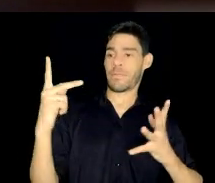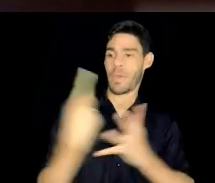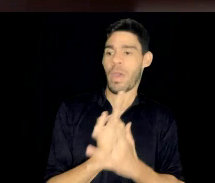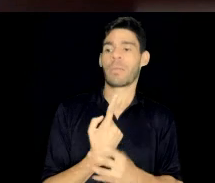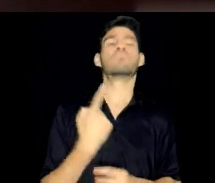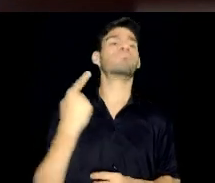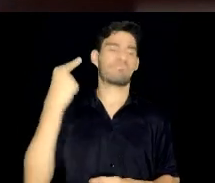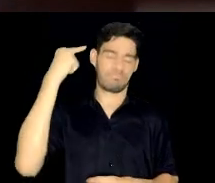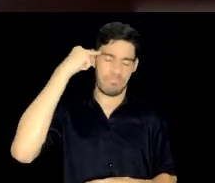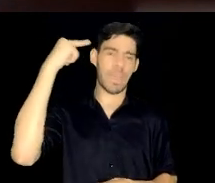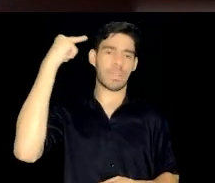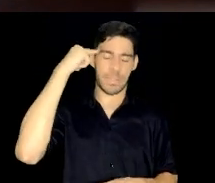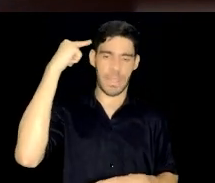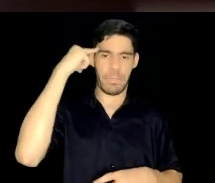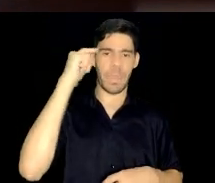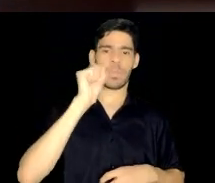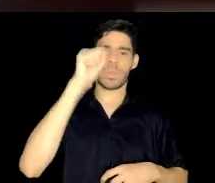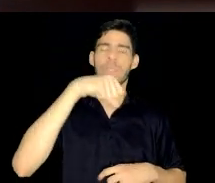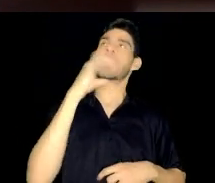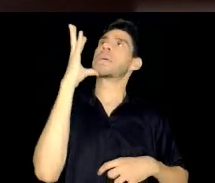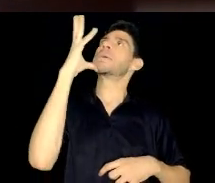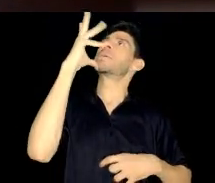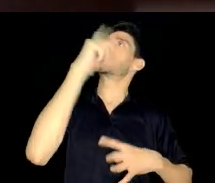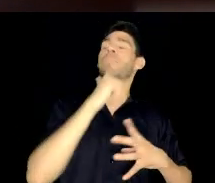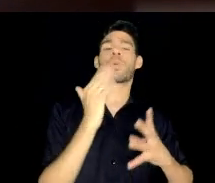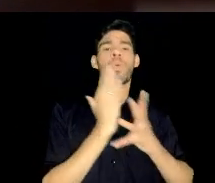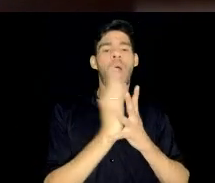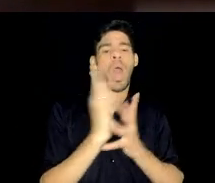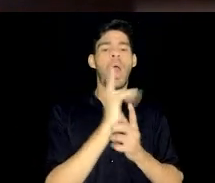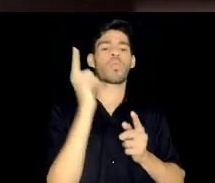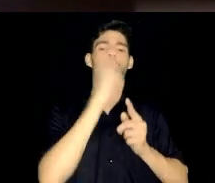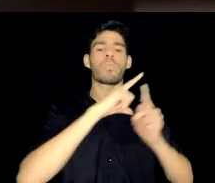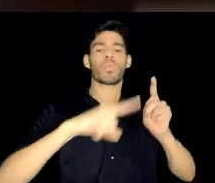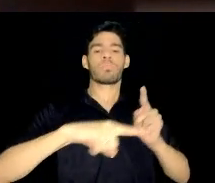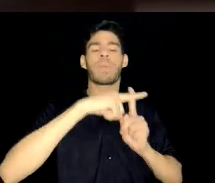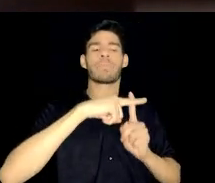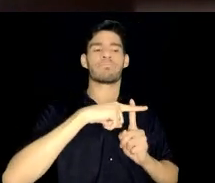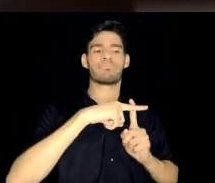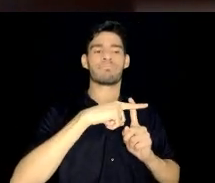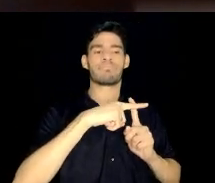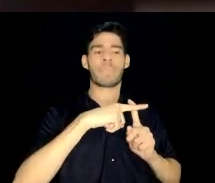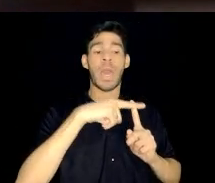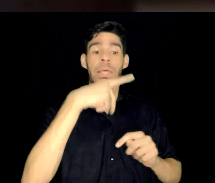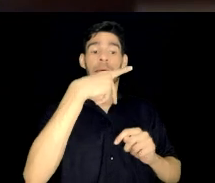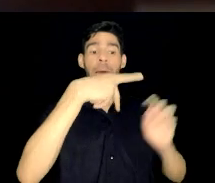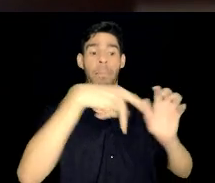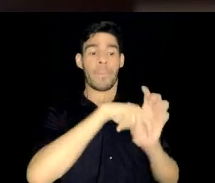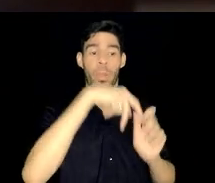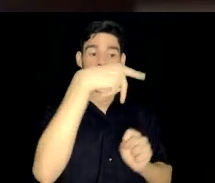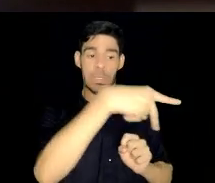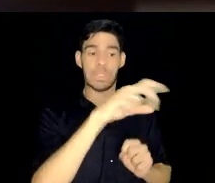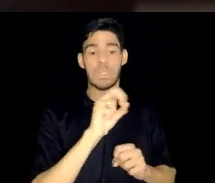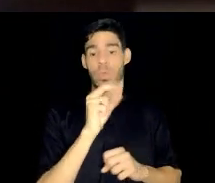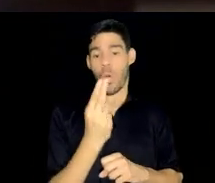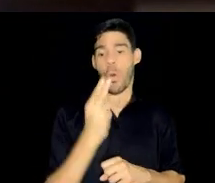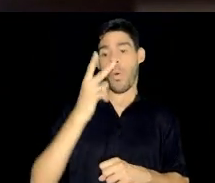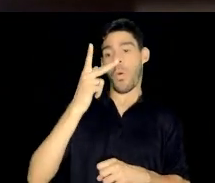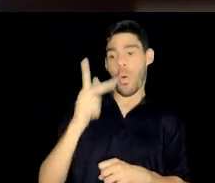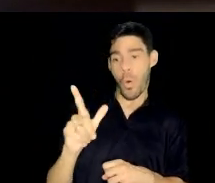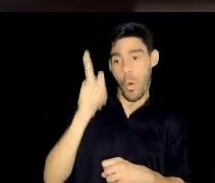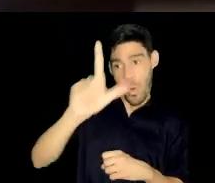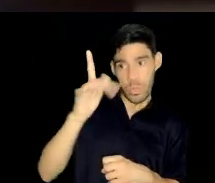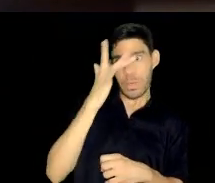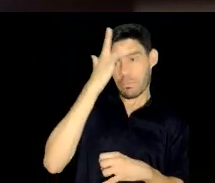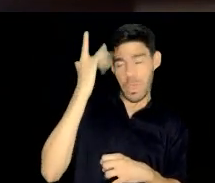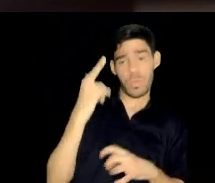ocorreram com intenção de procrastinar para algum tipo de vantagem para si ou para terceiro. Então, esse